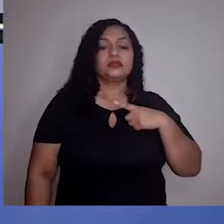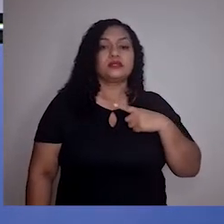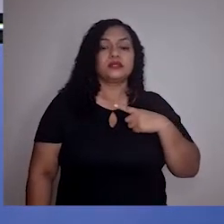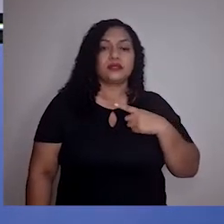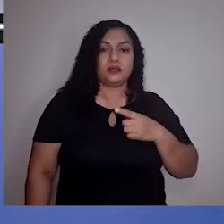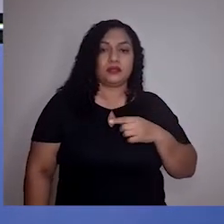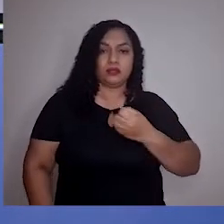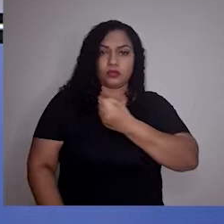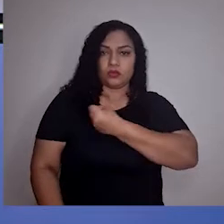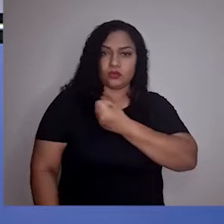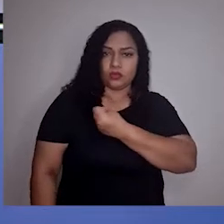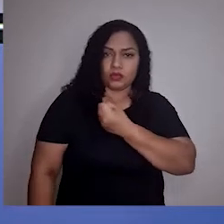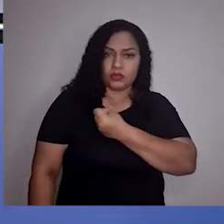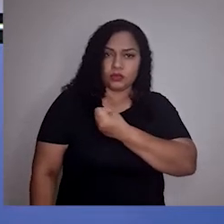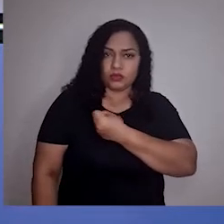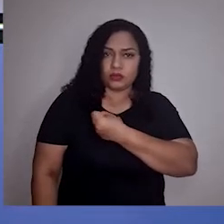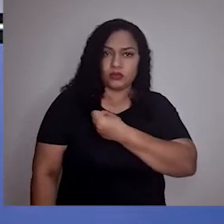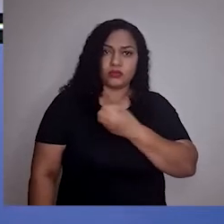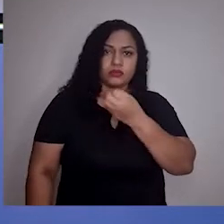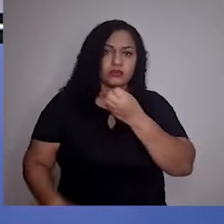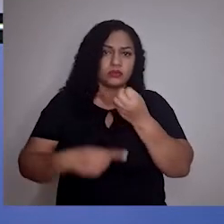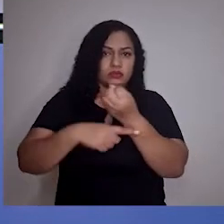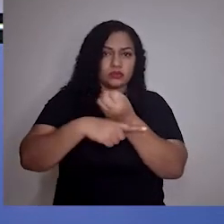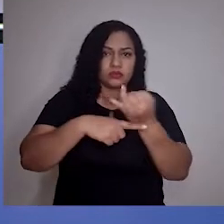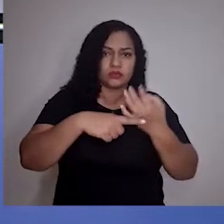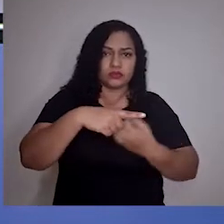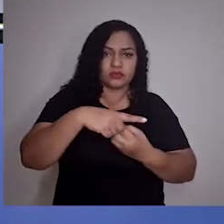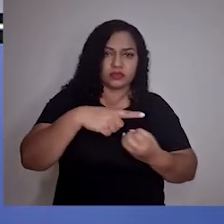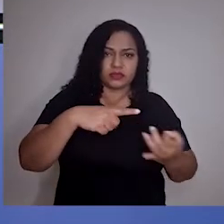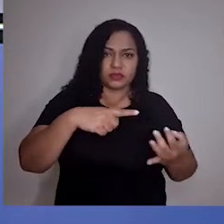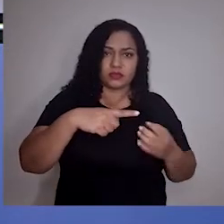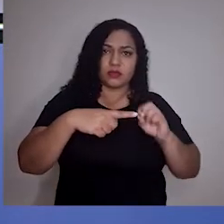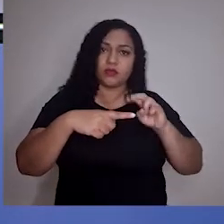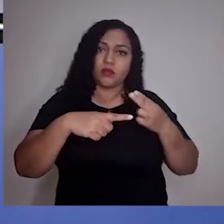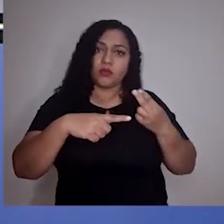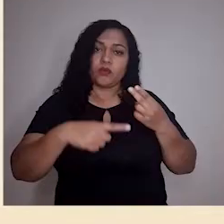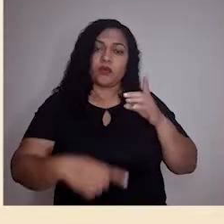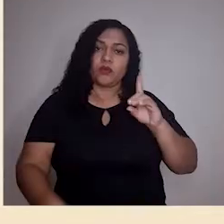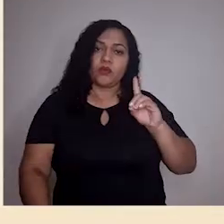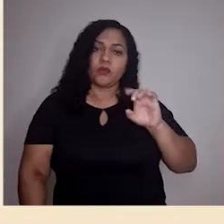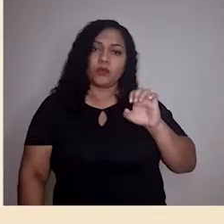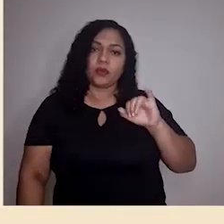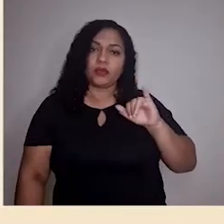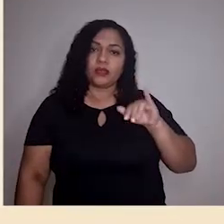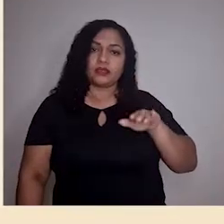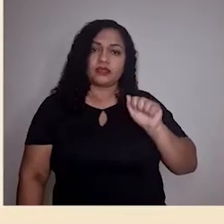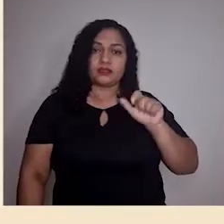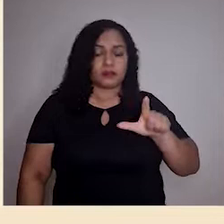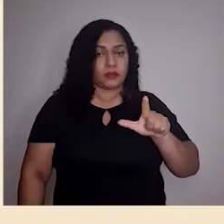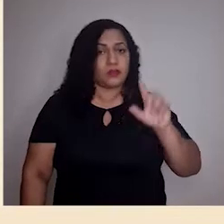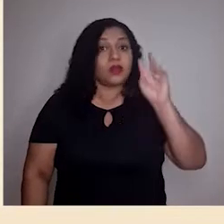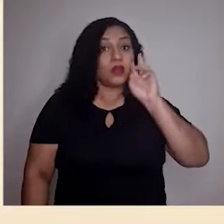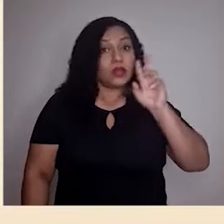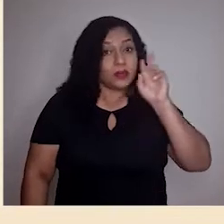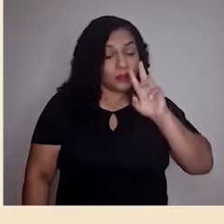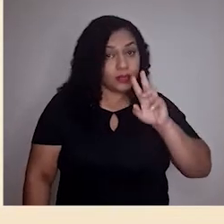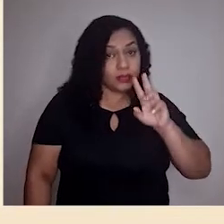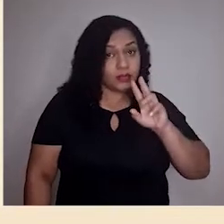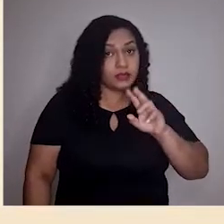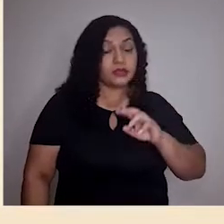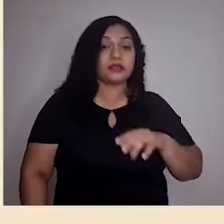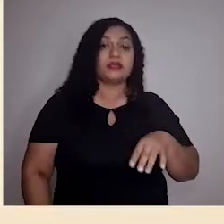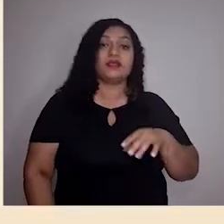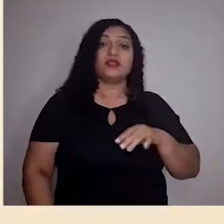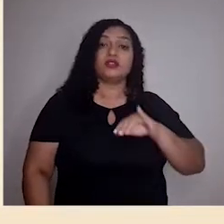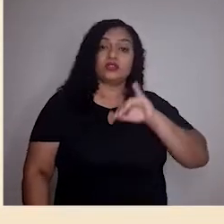na forma decimal ou na forma de fração. Lembrando que a taxa de juros é uma porcentagem e